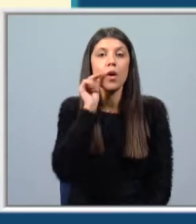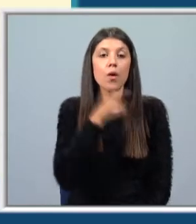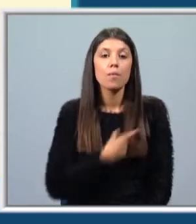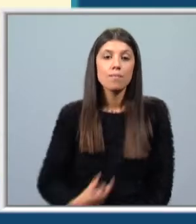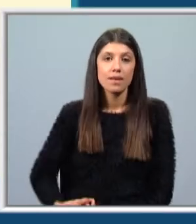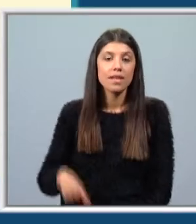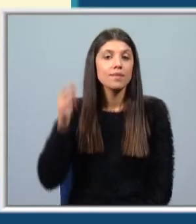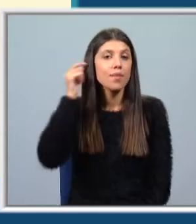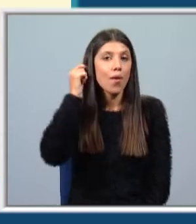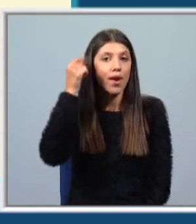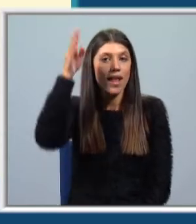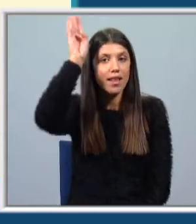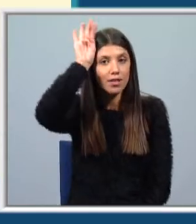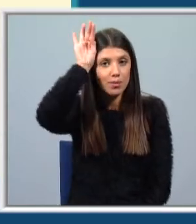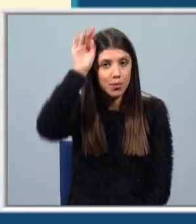com Orelhas de Burro.